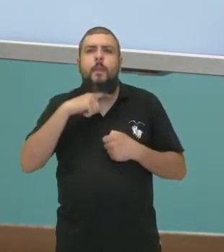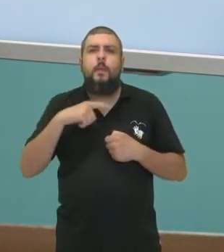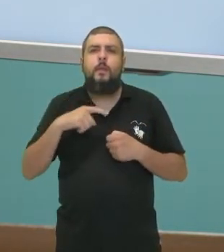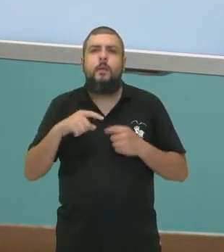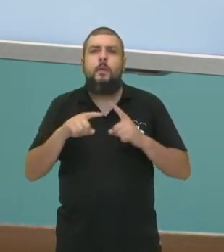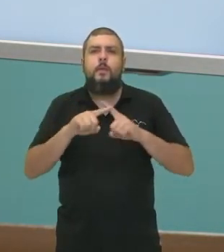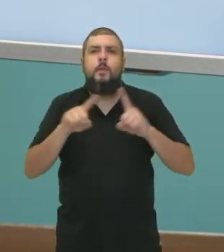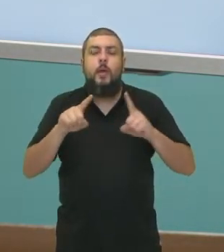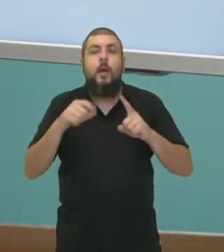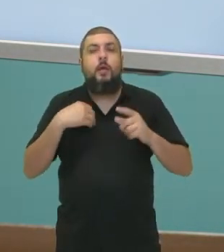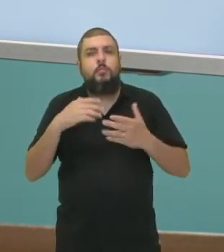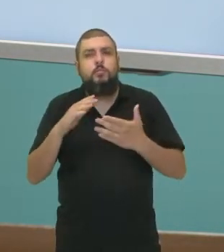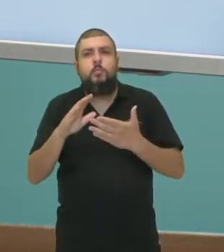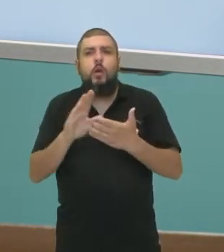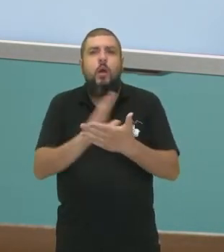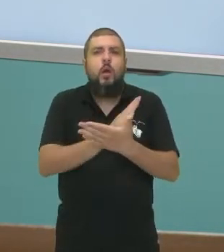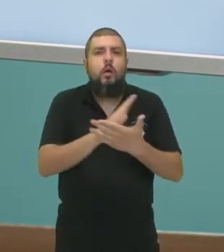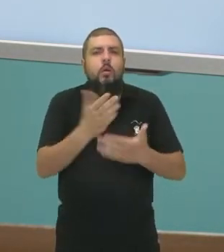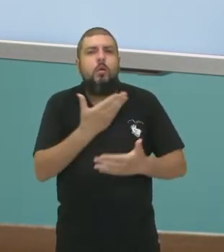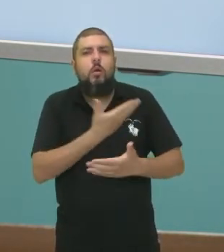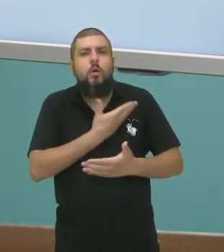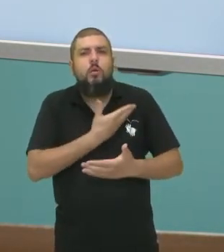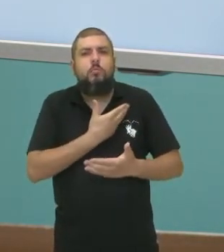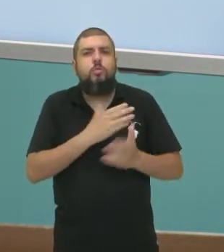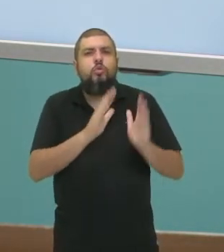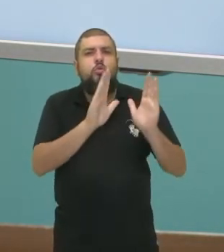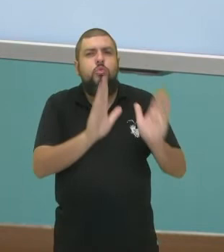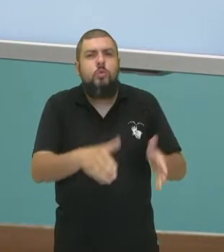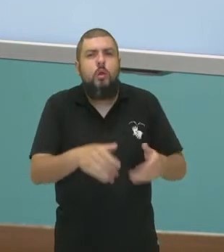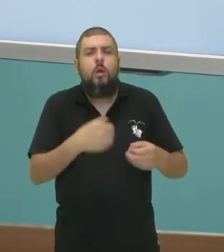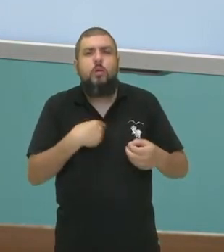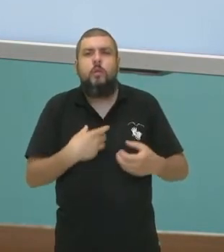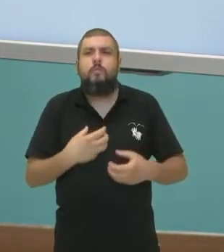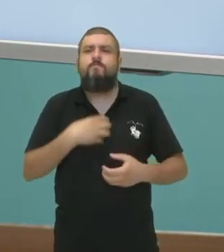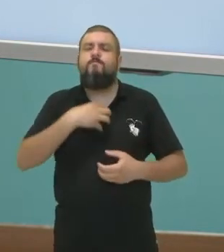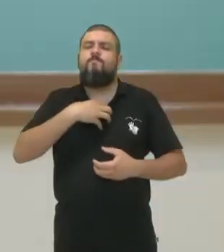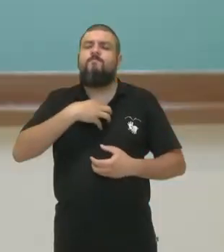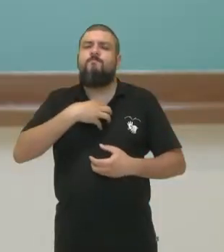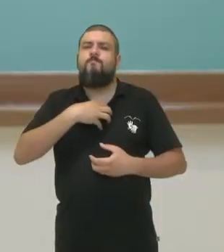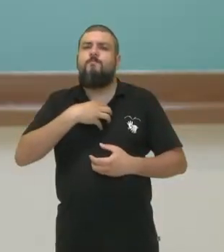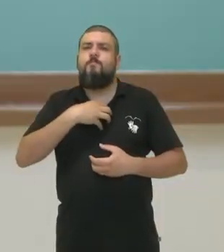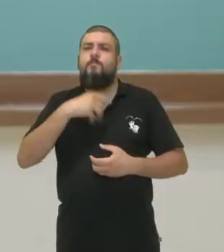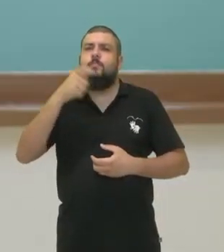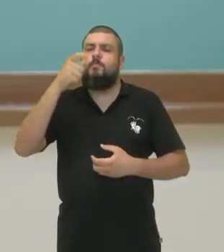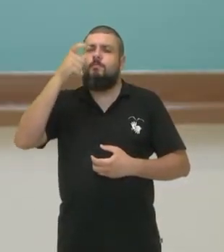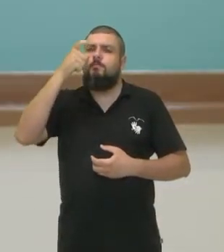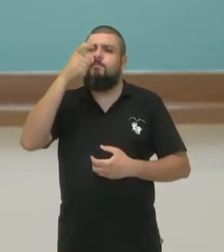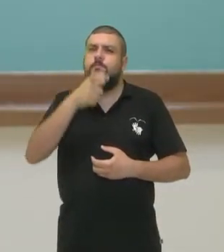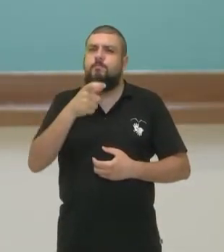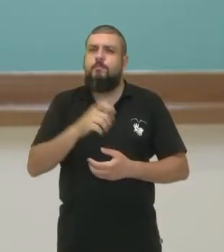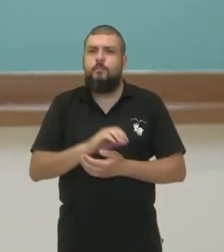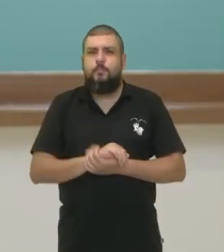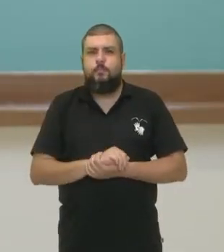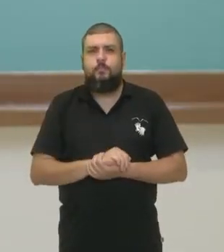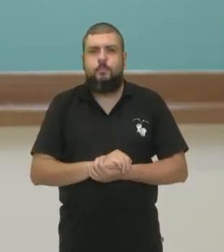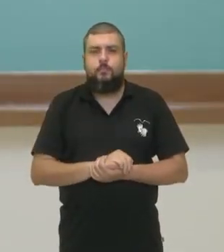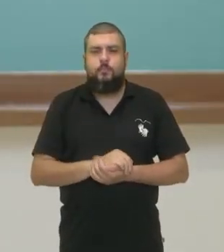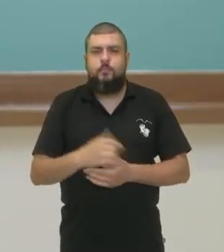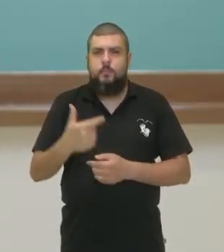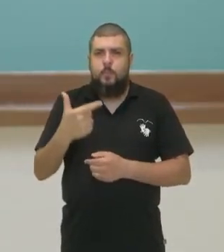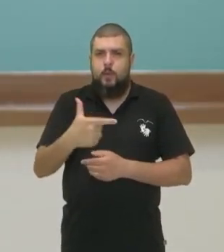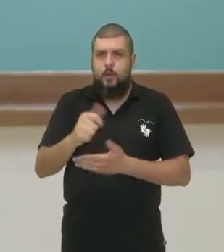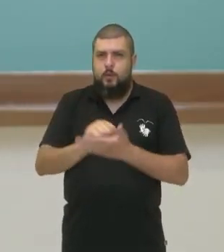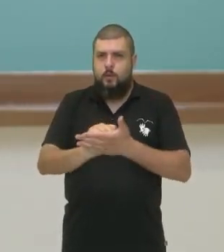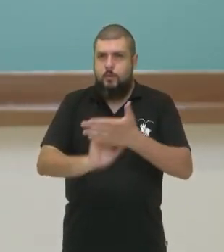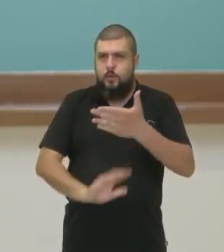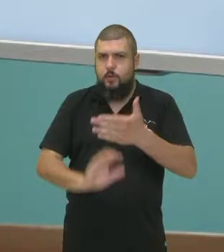têm, né, que adquiriram determinada roupa de marca. Tá bem? Então, vamos aí para a nossa segunda atividade. Então, o que consiste a nossa segunda